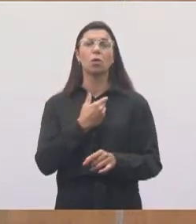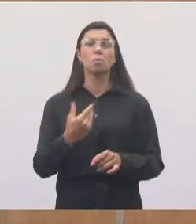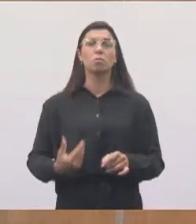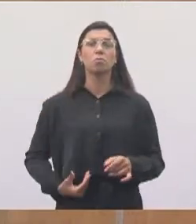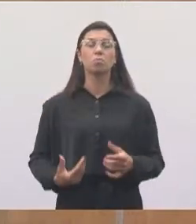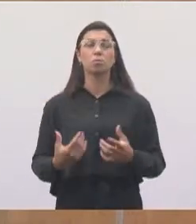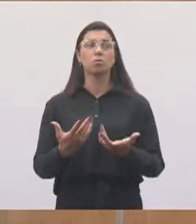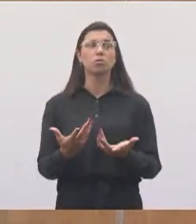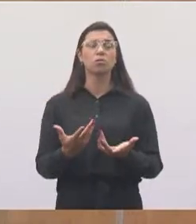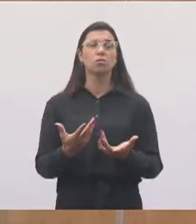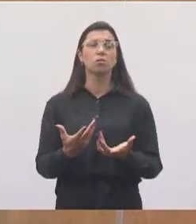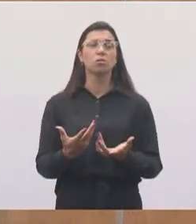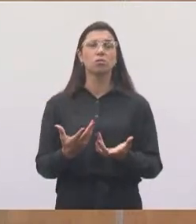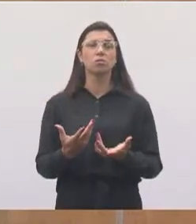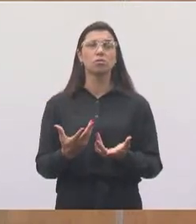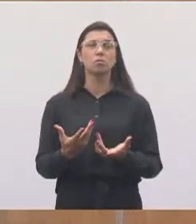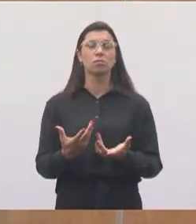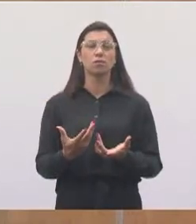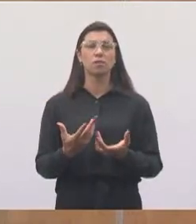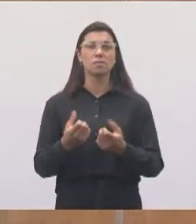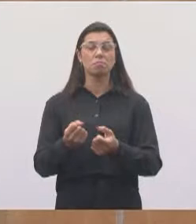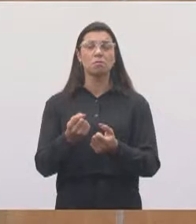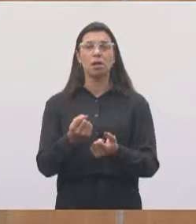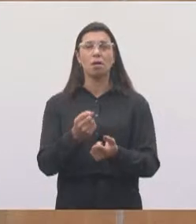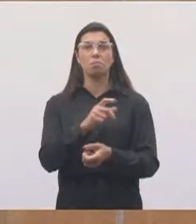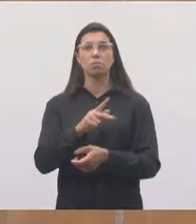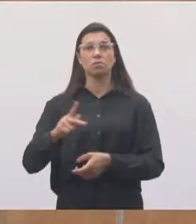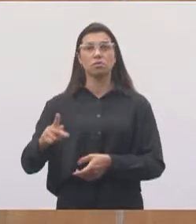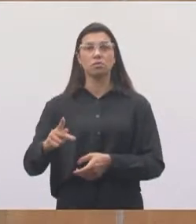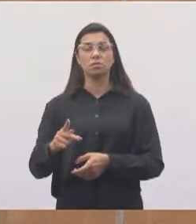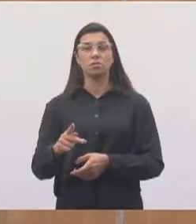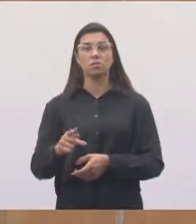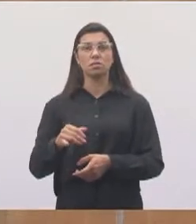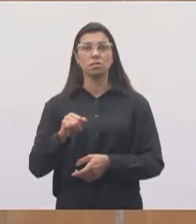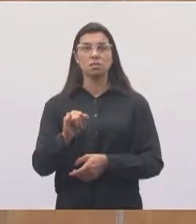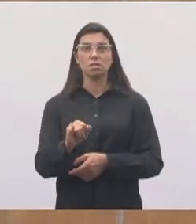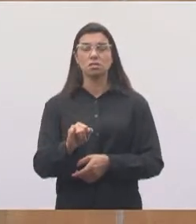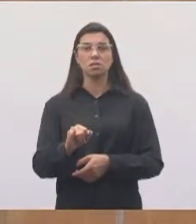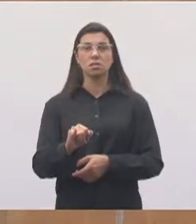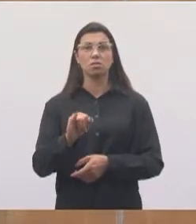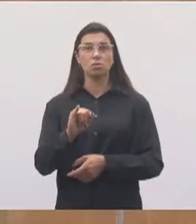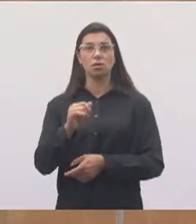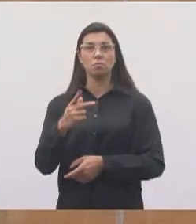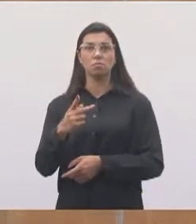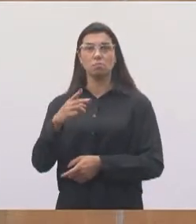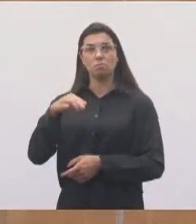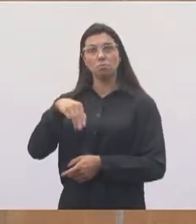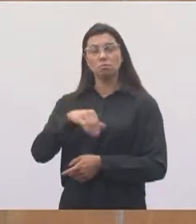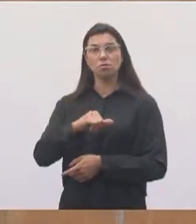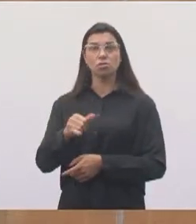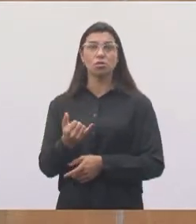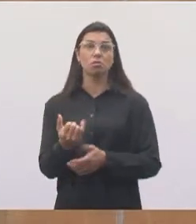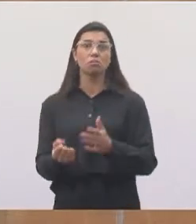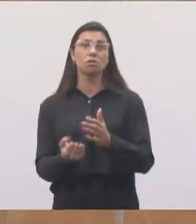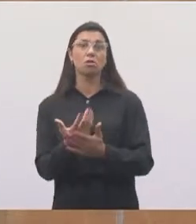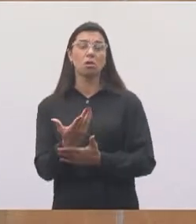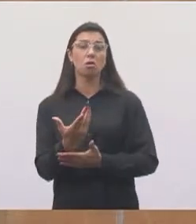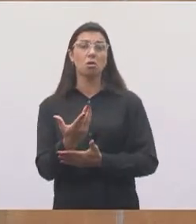recebe aposentadoria, sendo que o Instituto foi criado há pouco tempo?